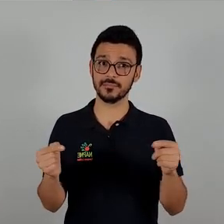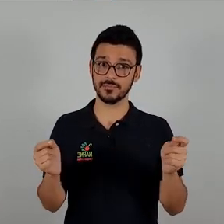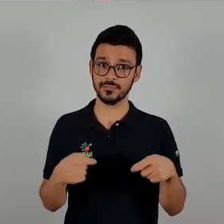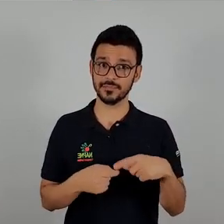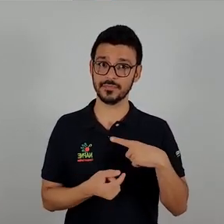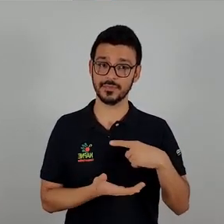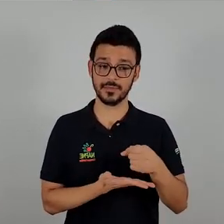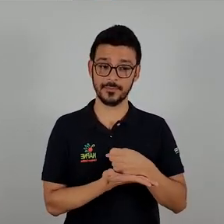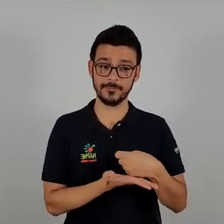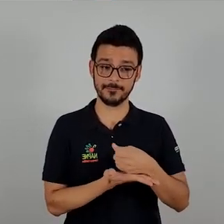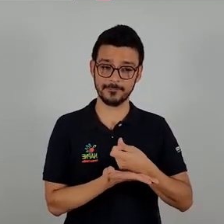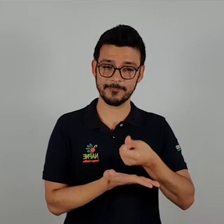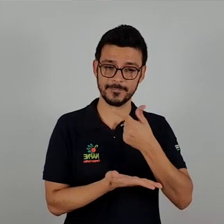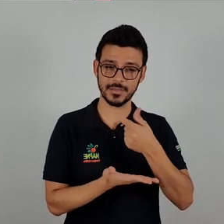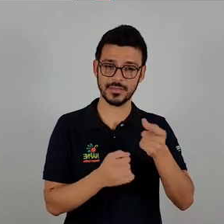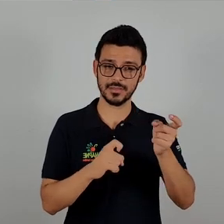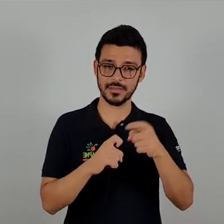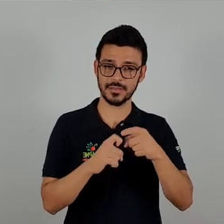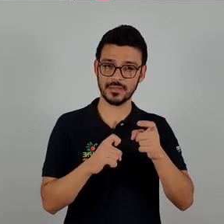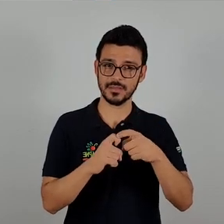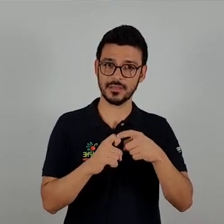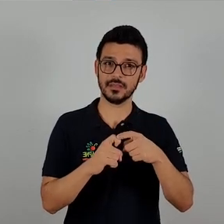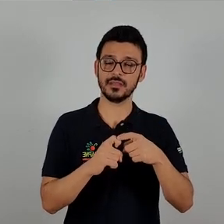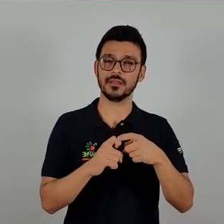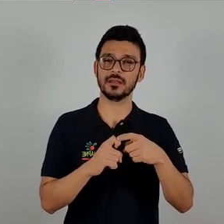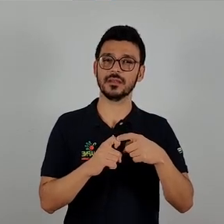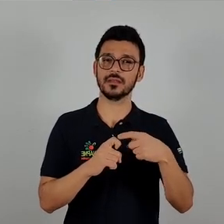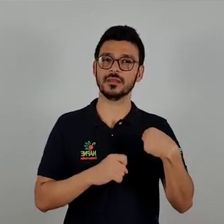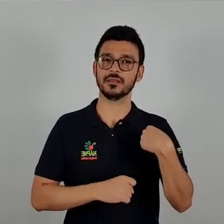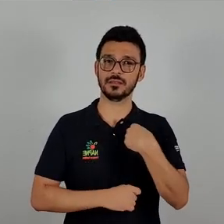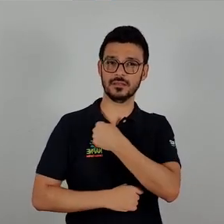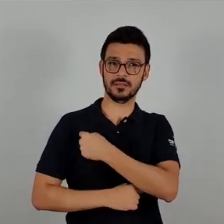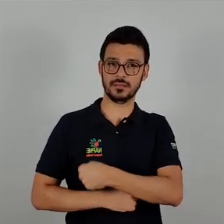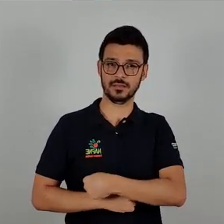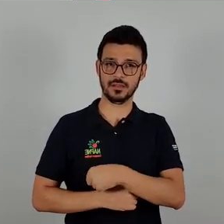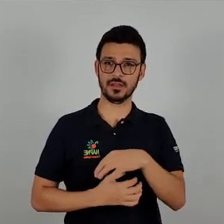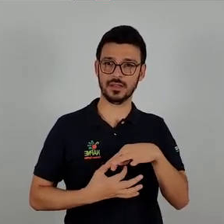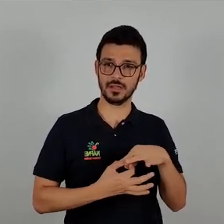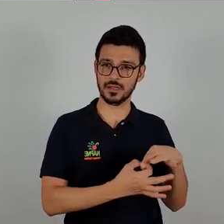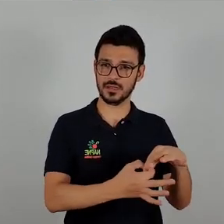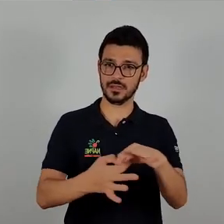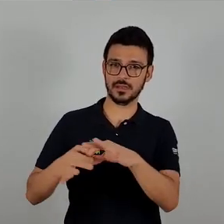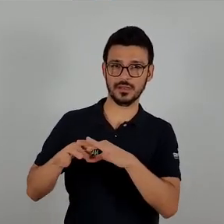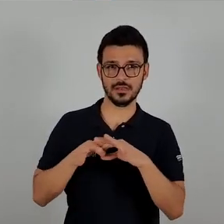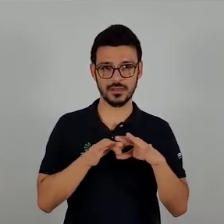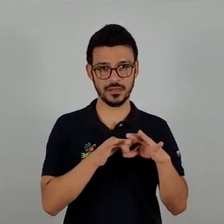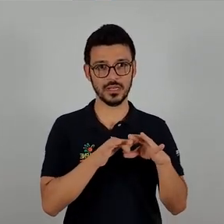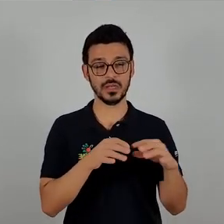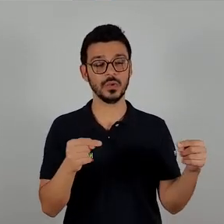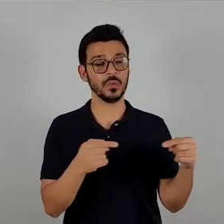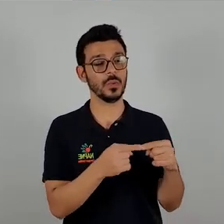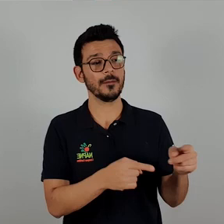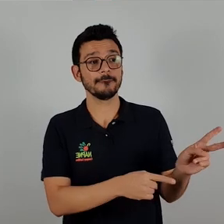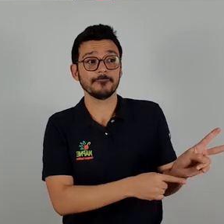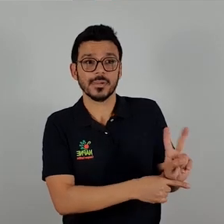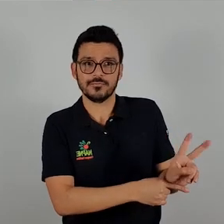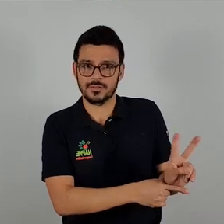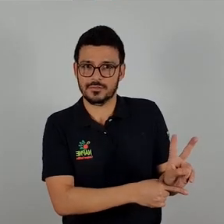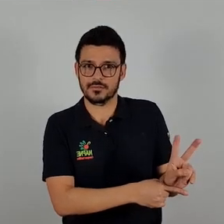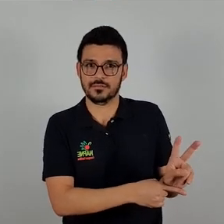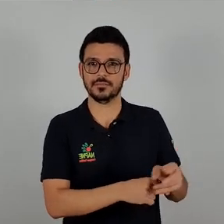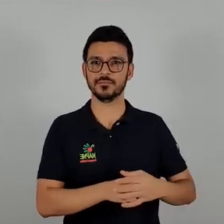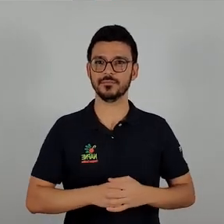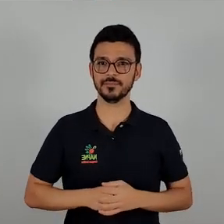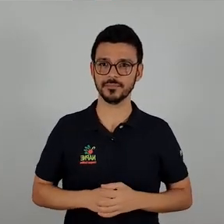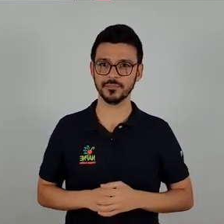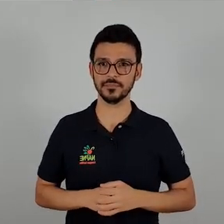um custo zero, praticamente, porque você está prevenindo, né? Tudo que é prevenção não tem preço que pague. Exatamente.